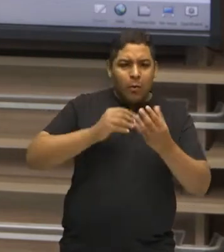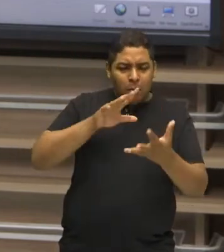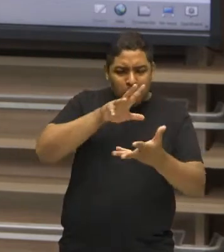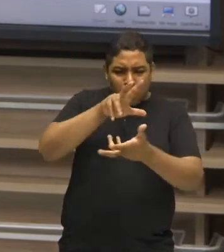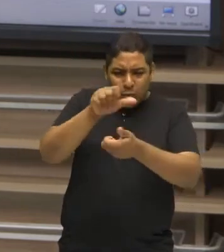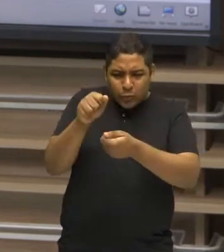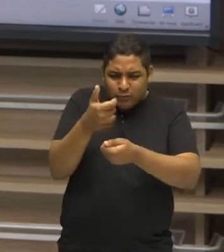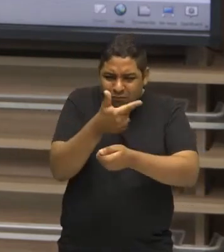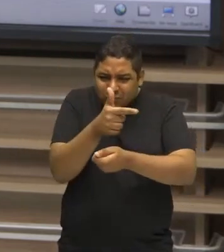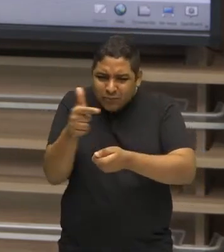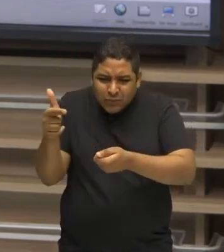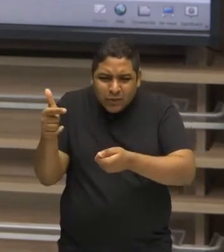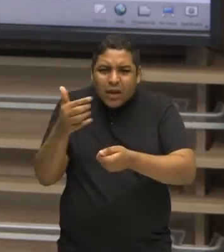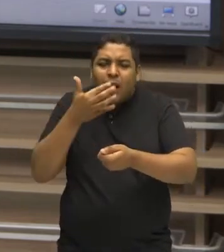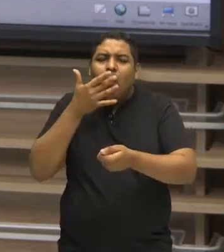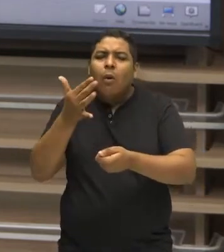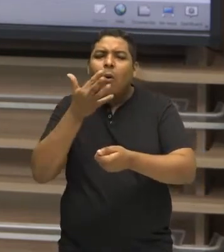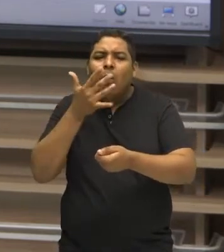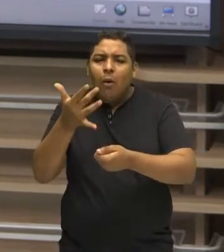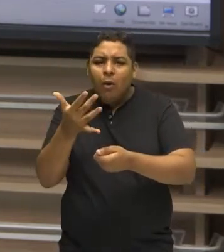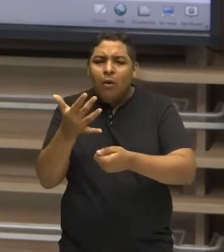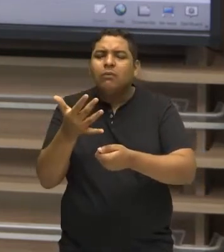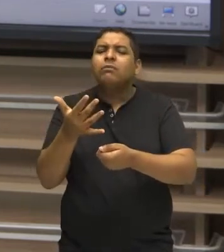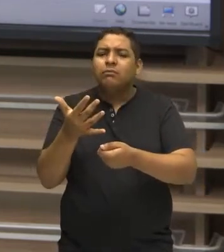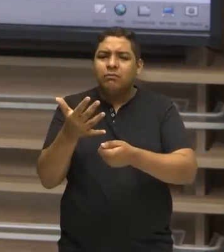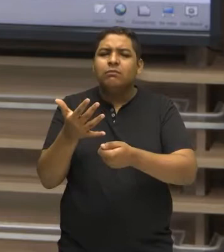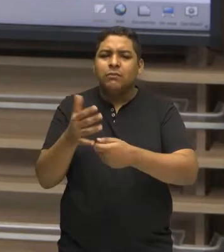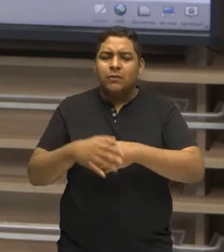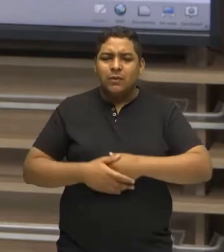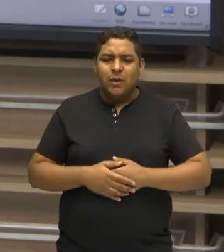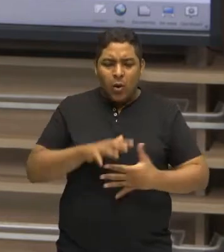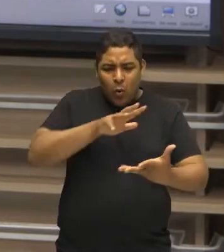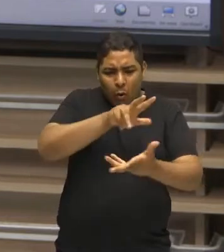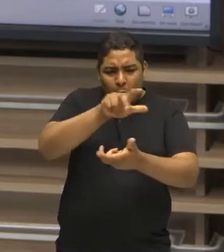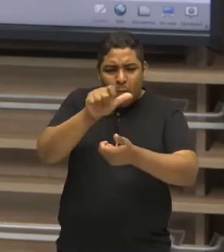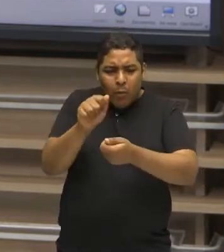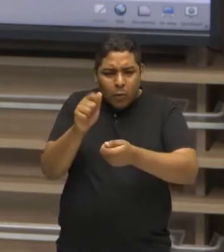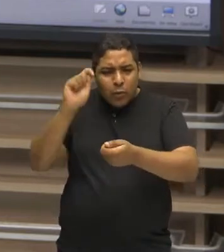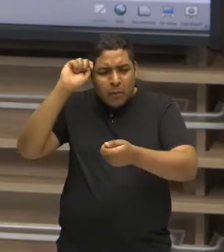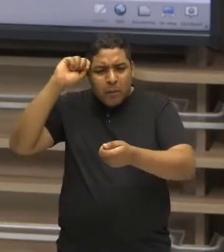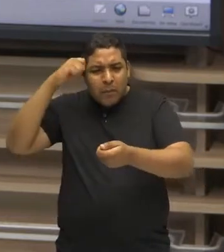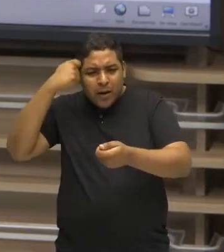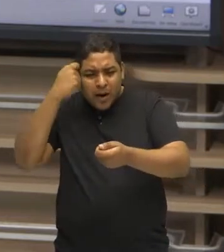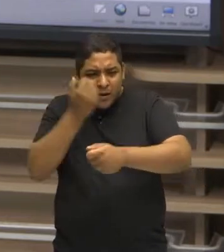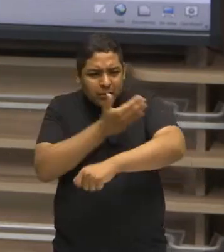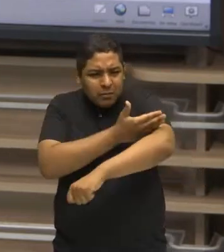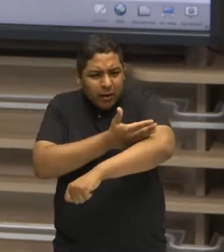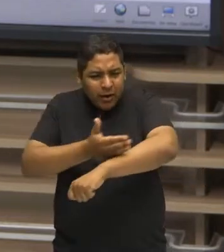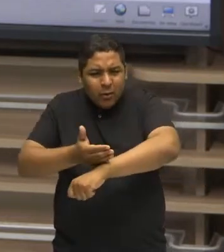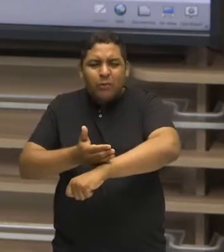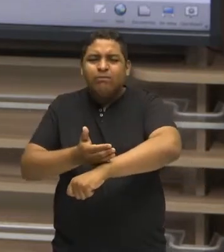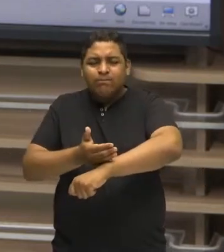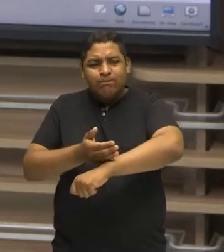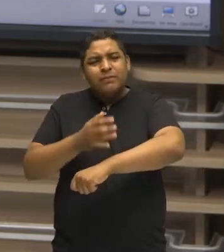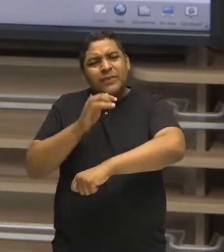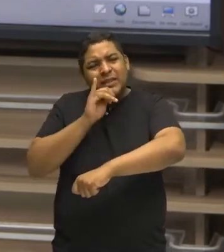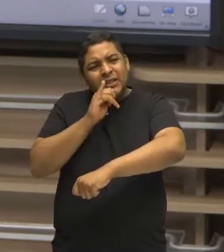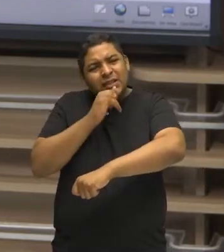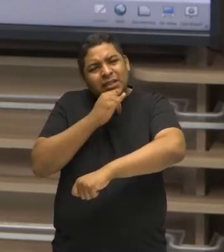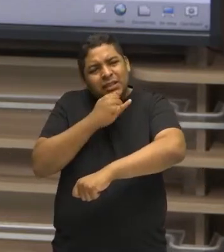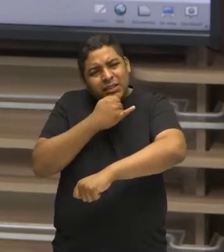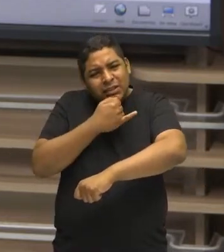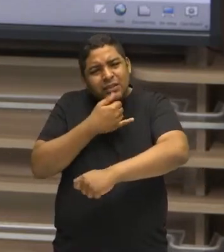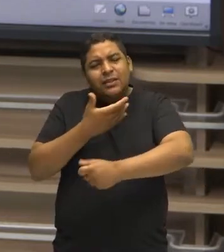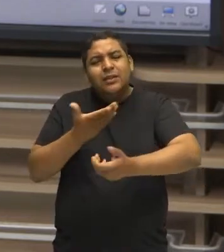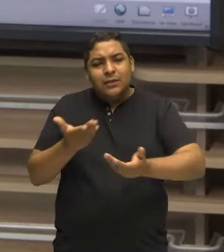cores? Já imaginaram um mundo em preto e branco? Seria bem triste, não é isso? Então,